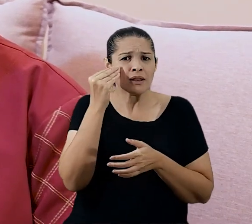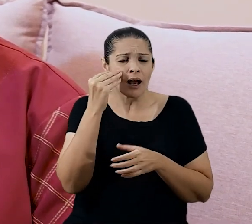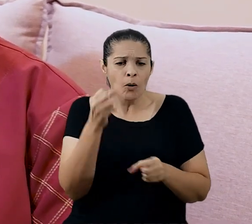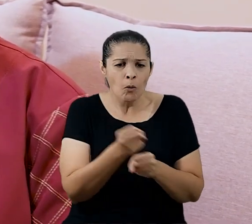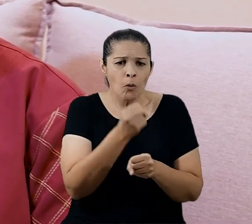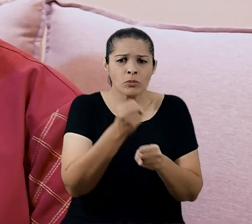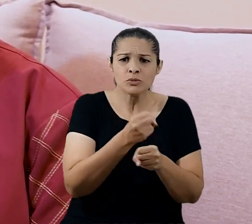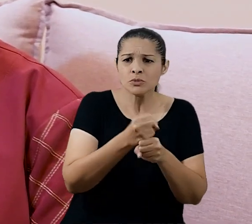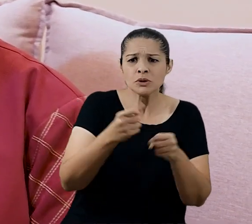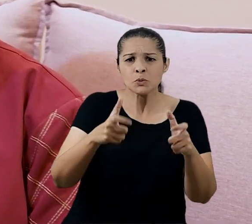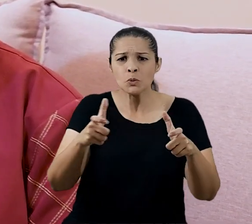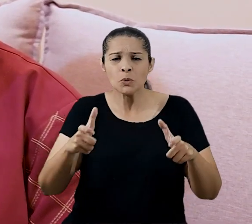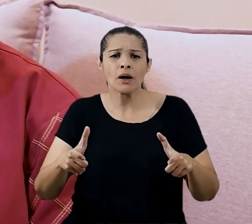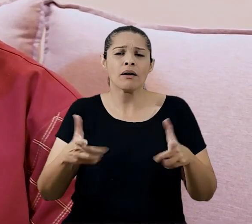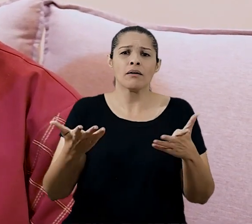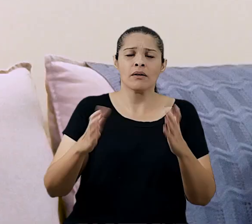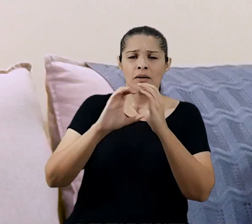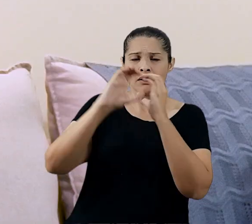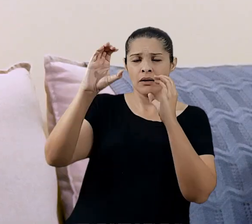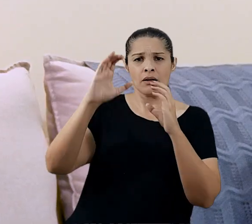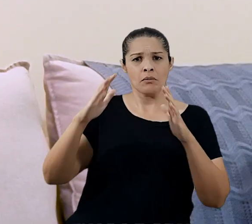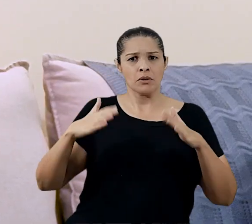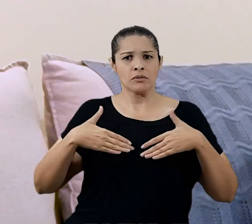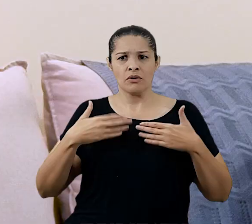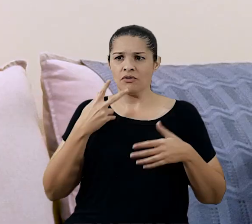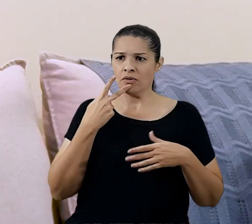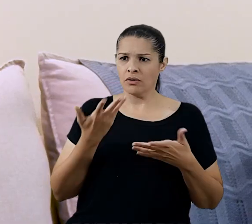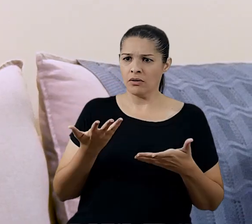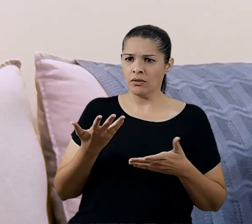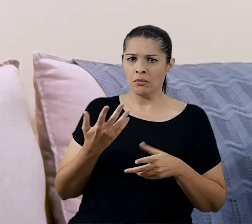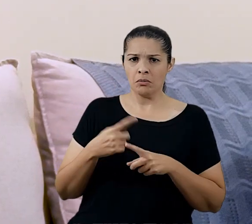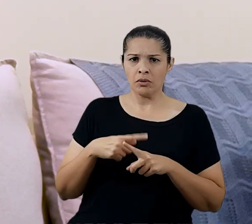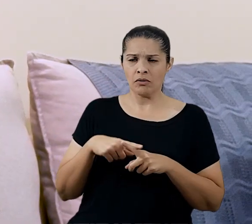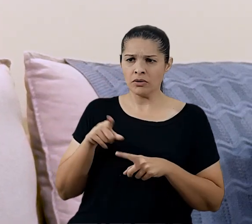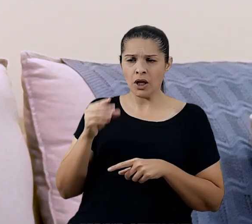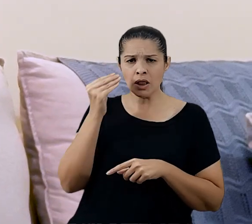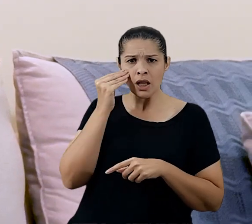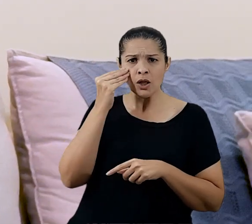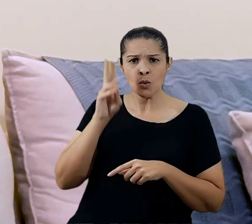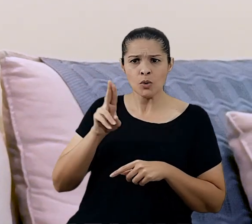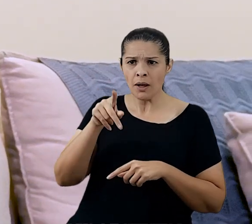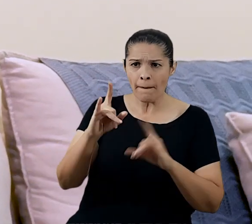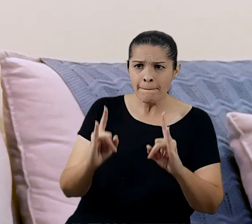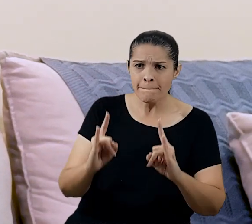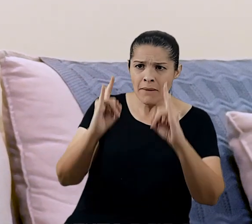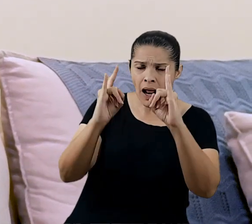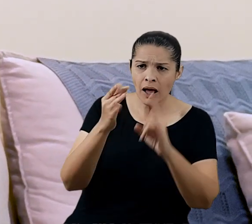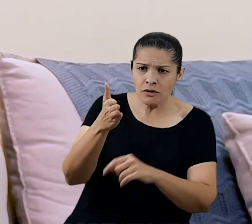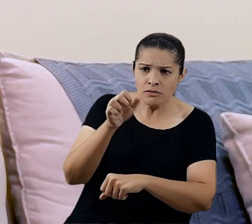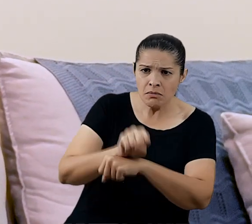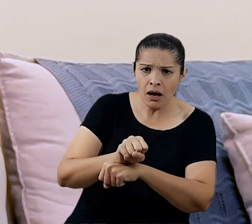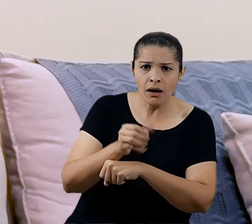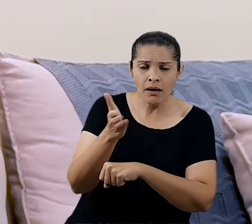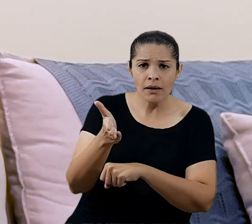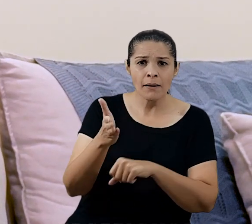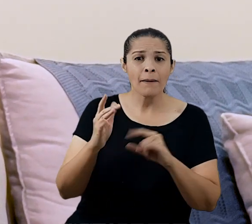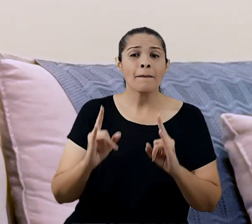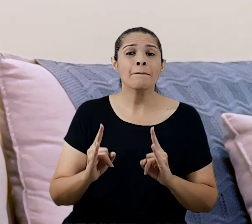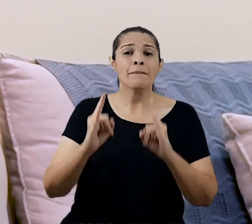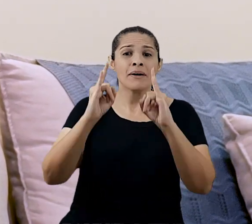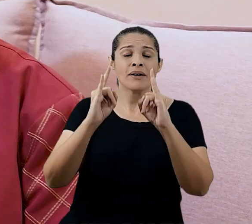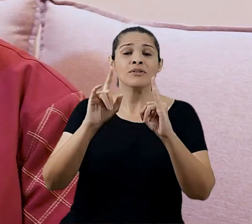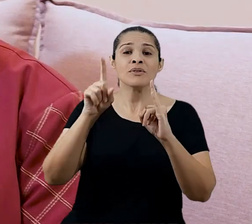construir um observatório. E a minha surpresa, ele falou: por que você não tenta usar aquele prédio que está ali parado? Era o prédio de lançamento